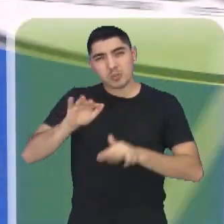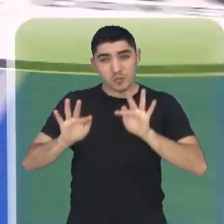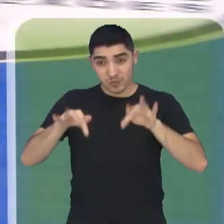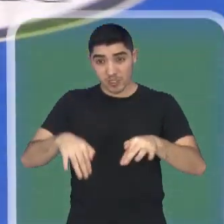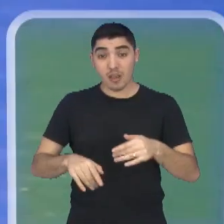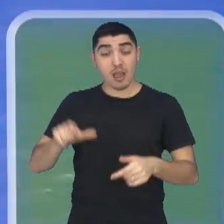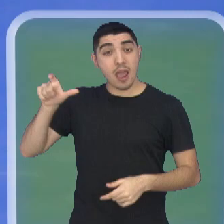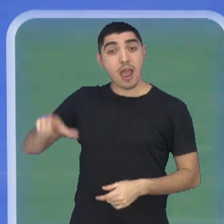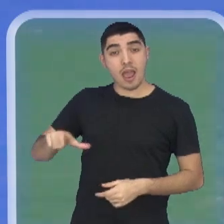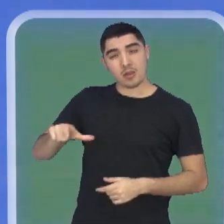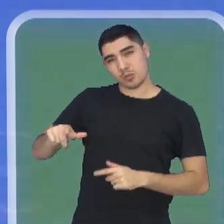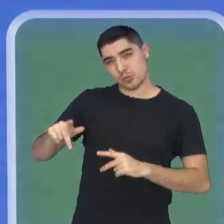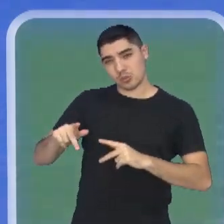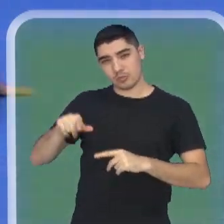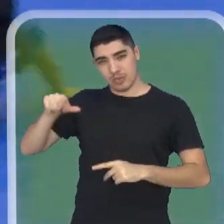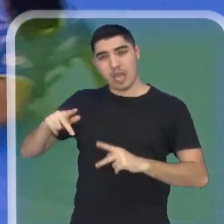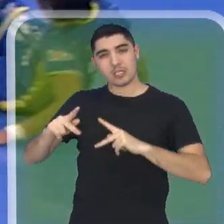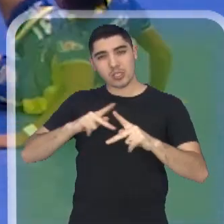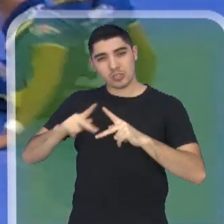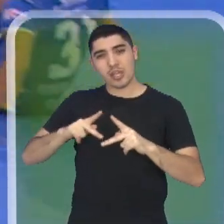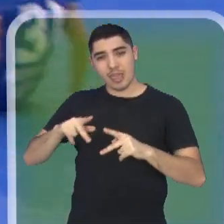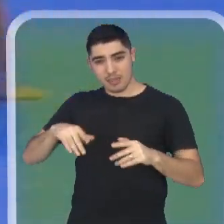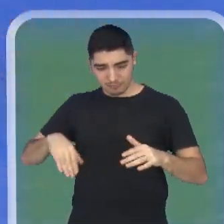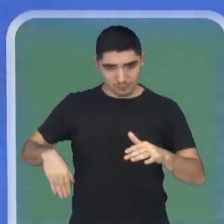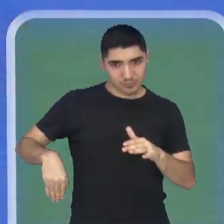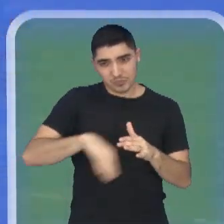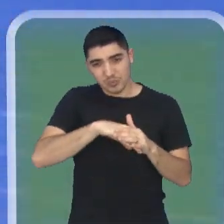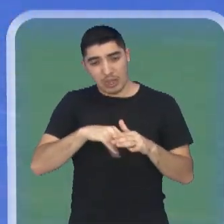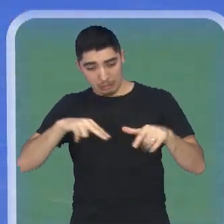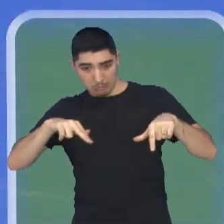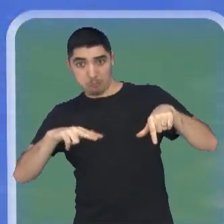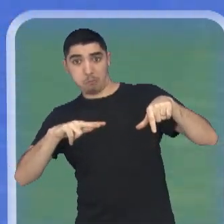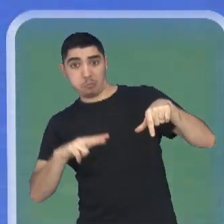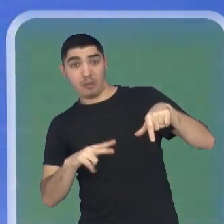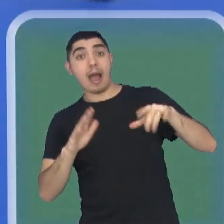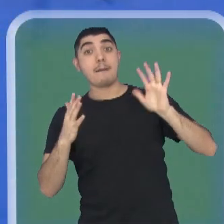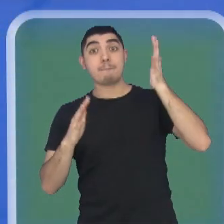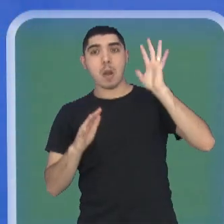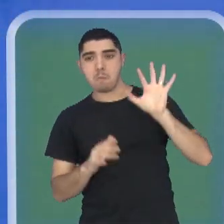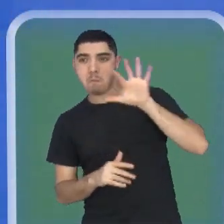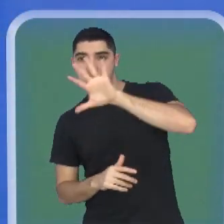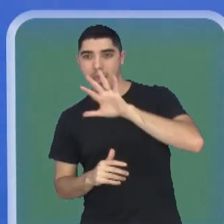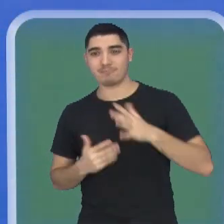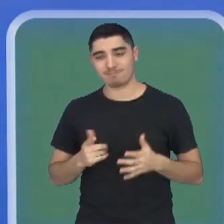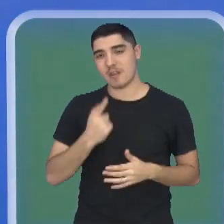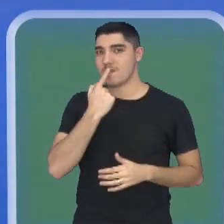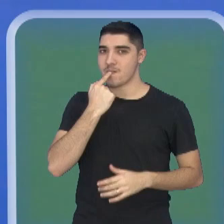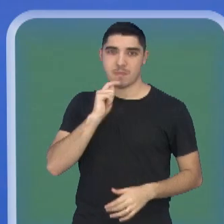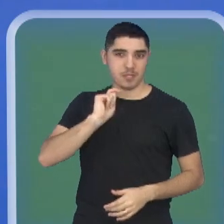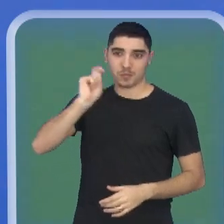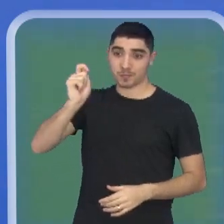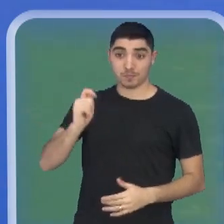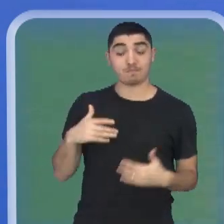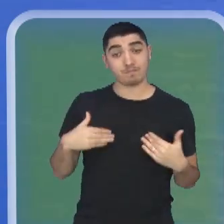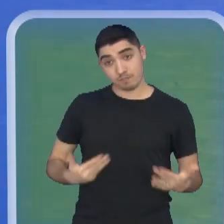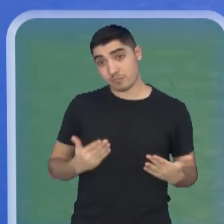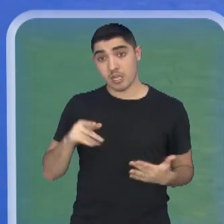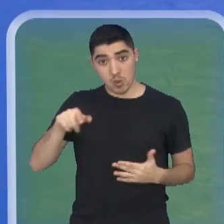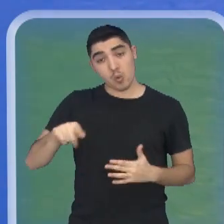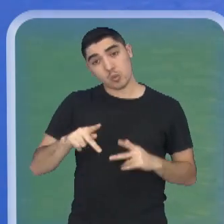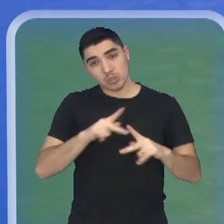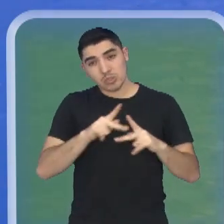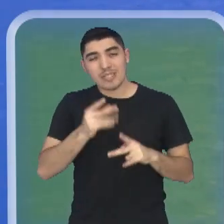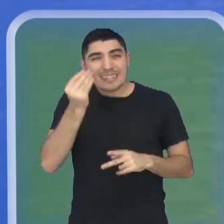foi expulsa após escorregar e bloquear um contra-ataque com a mão. A última chance do São José foi nessa cobrança